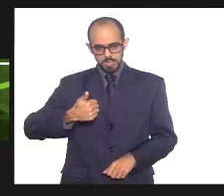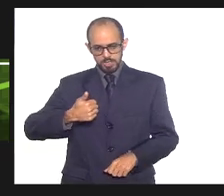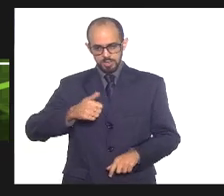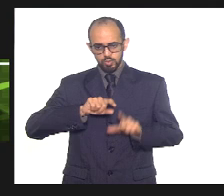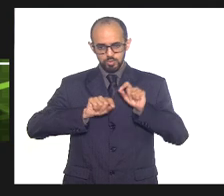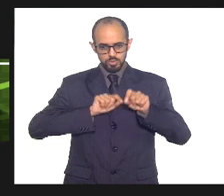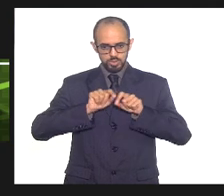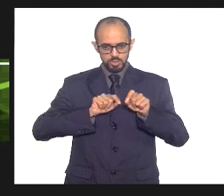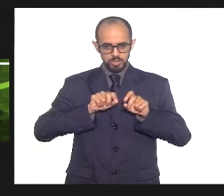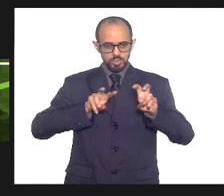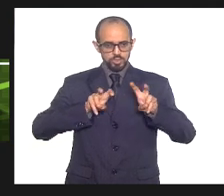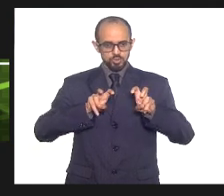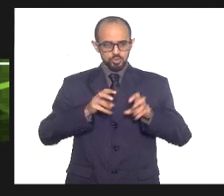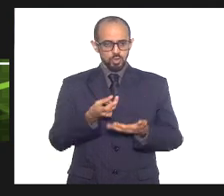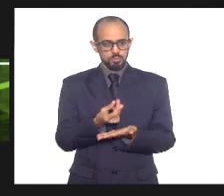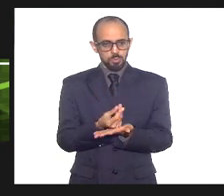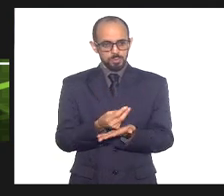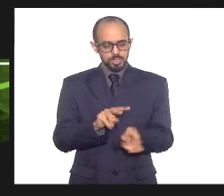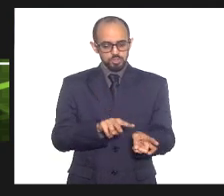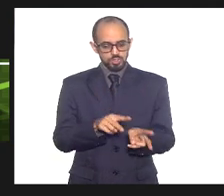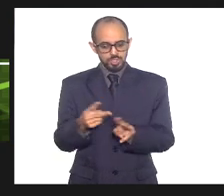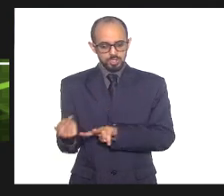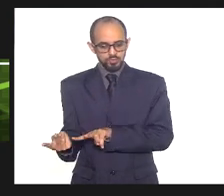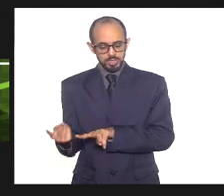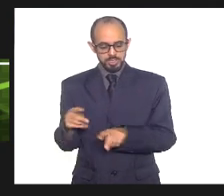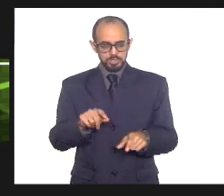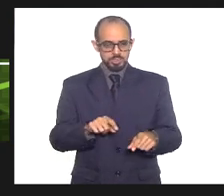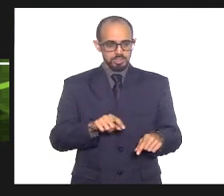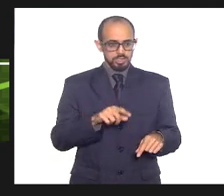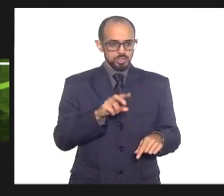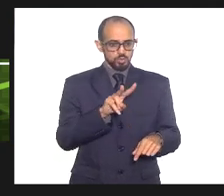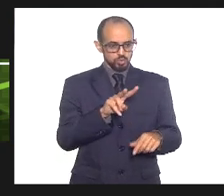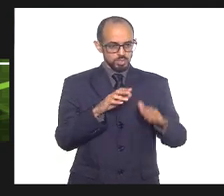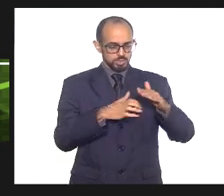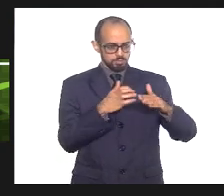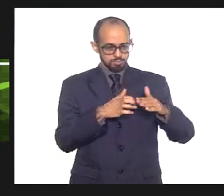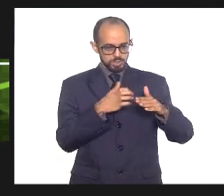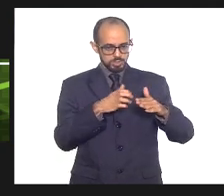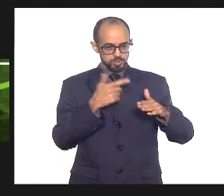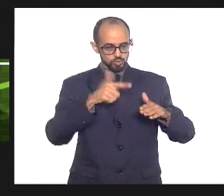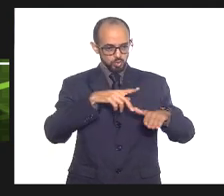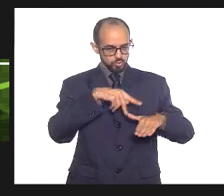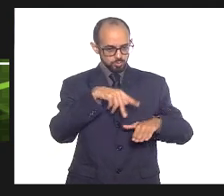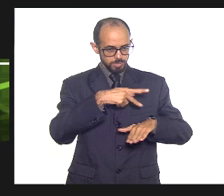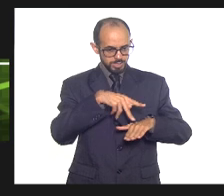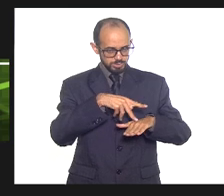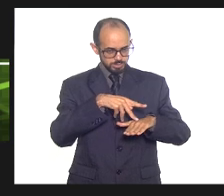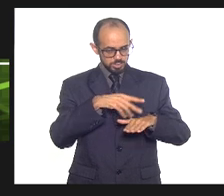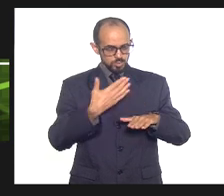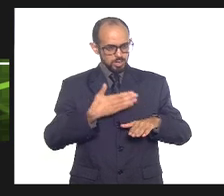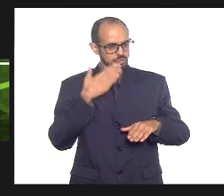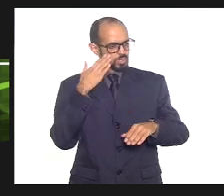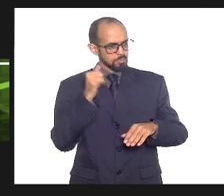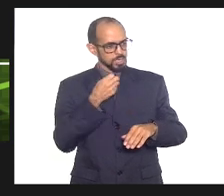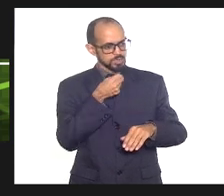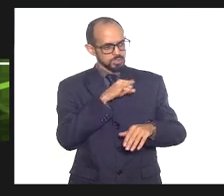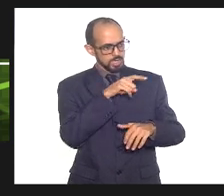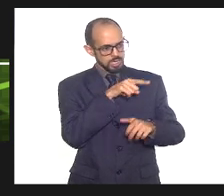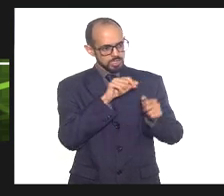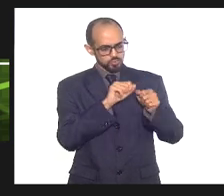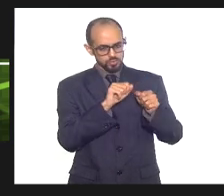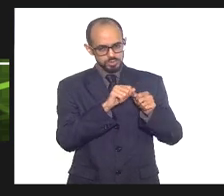em relação ao preço de transferência. Como são duas empresas internacionais, eu gostaria de saber se elas fizeram ou